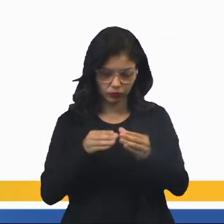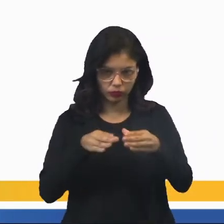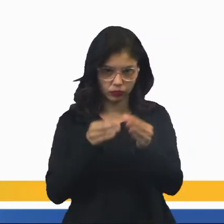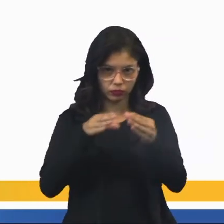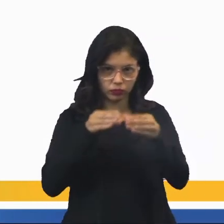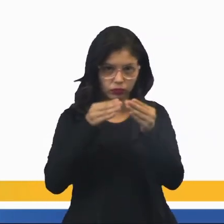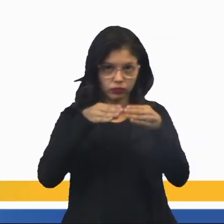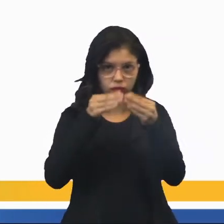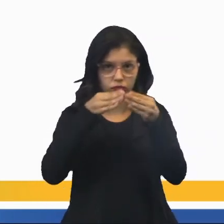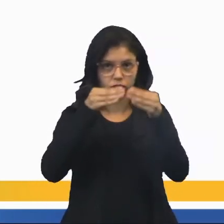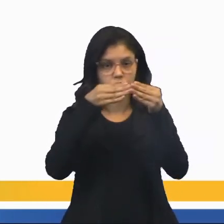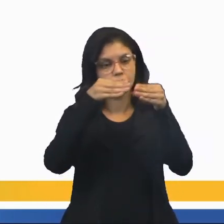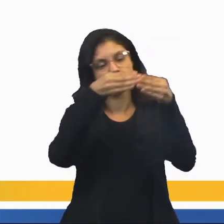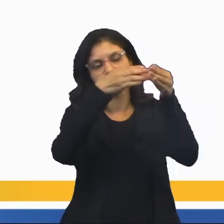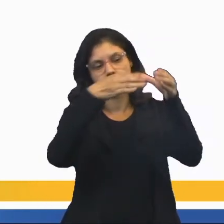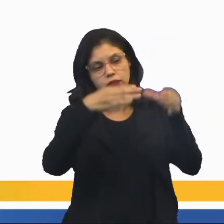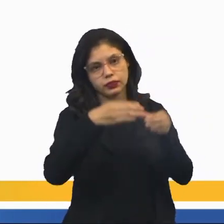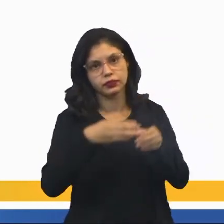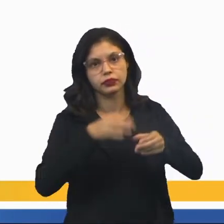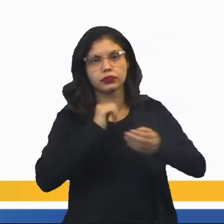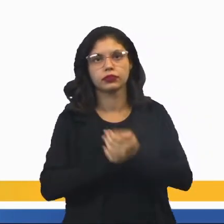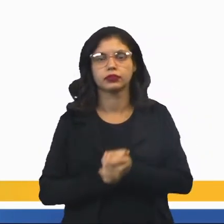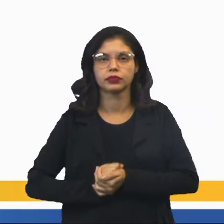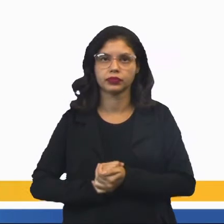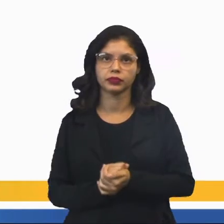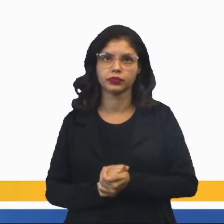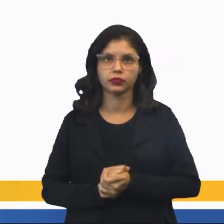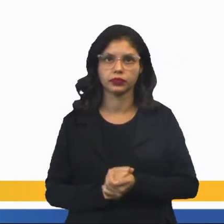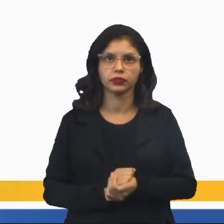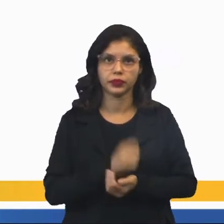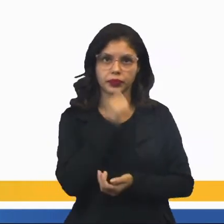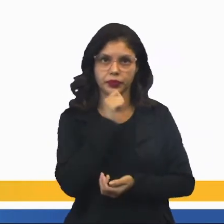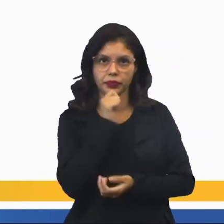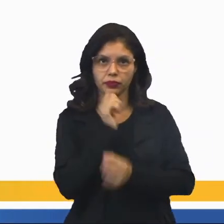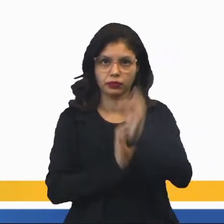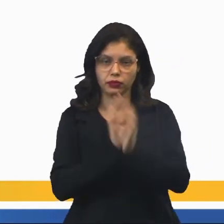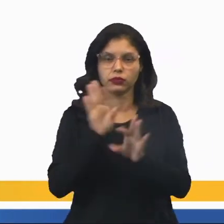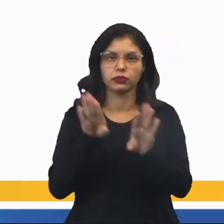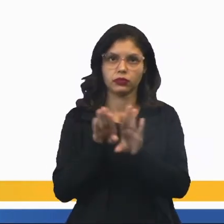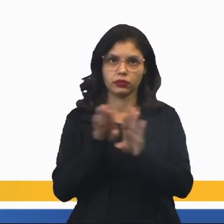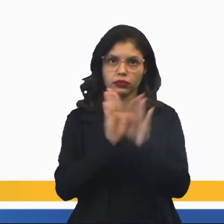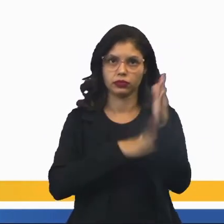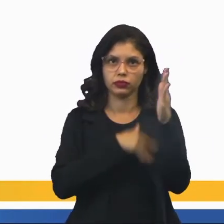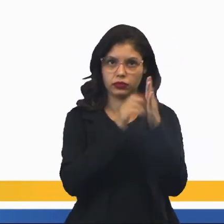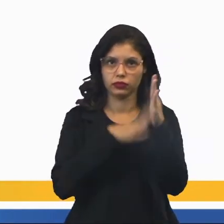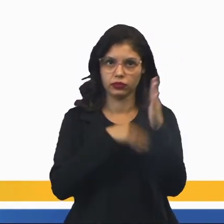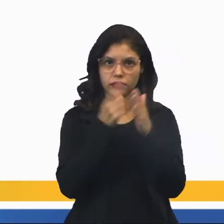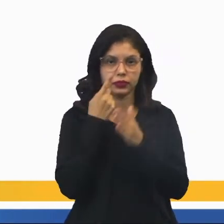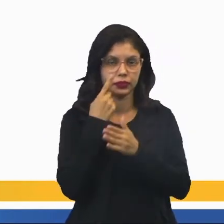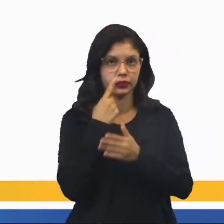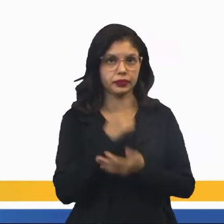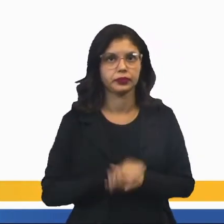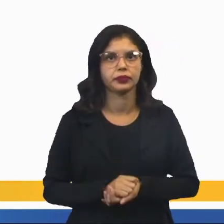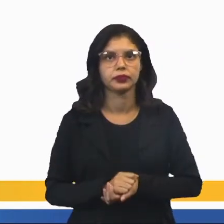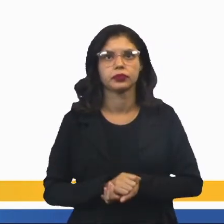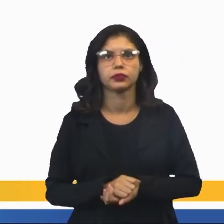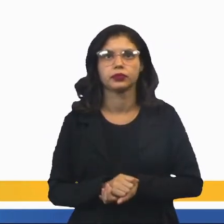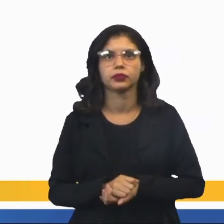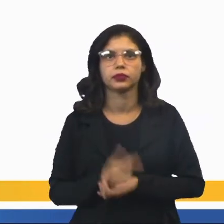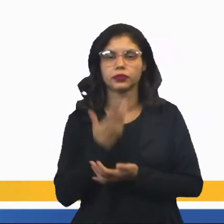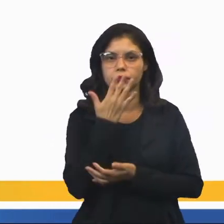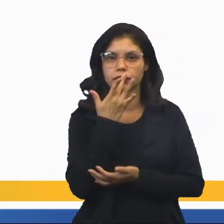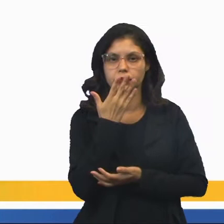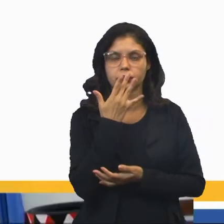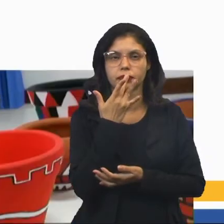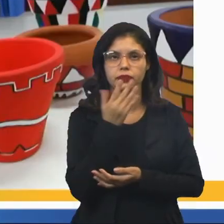feitos, artes de cerâmica. Nós temos vasos, além de serem esculpidos, eles também pintaram, olha só. Observem as